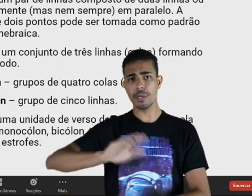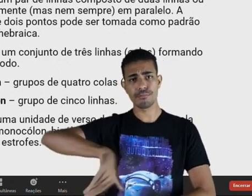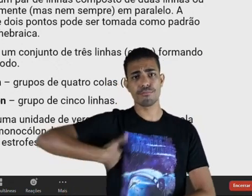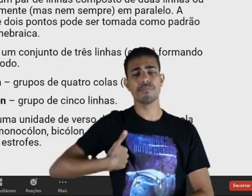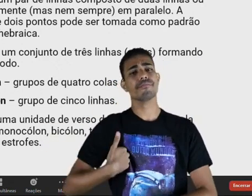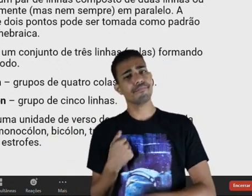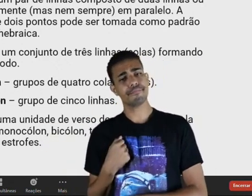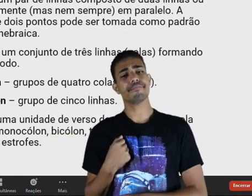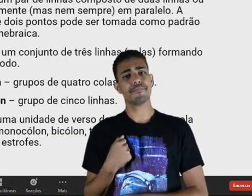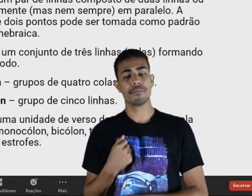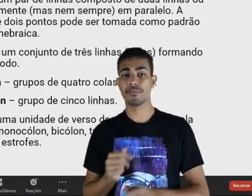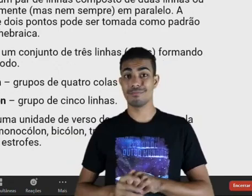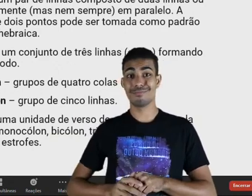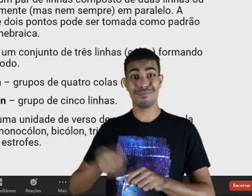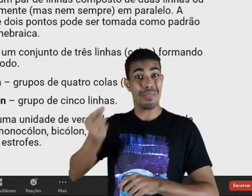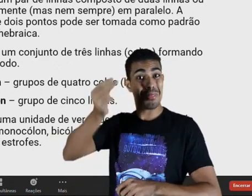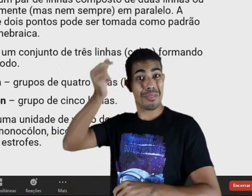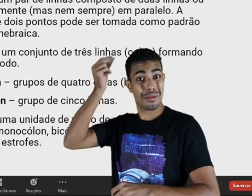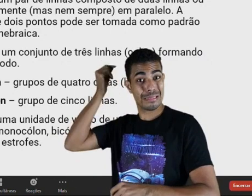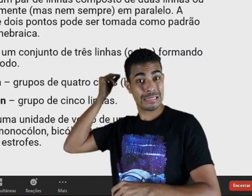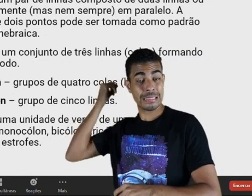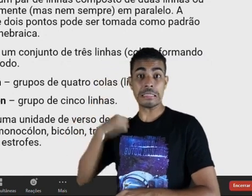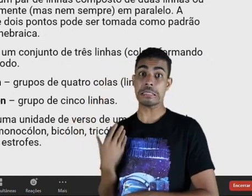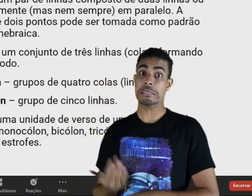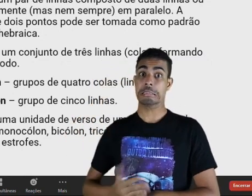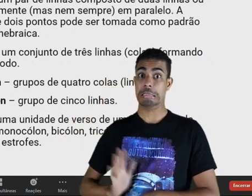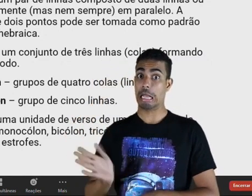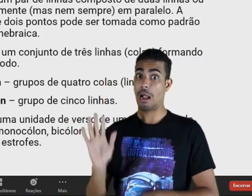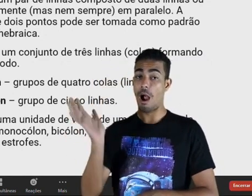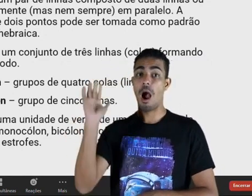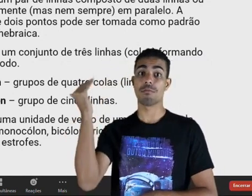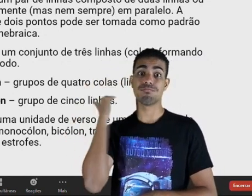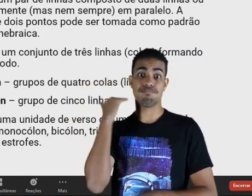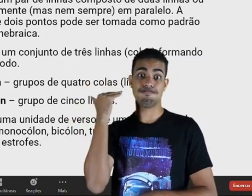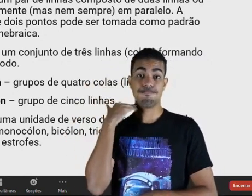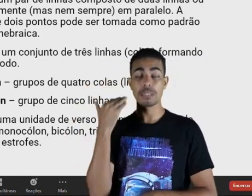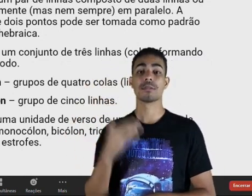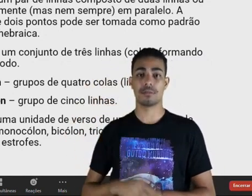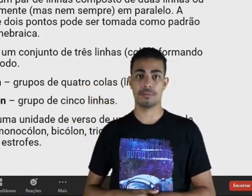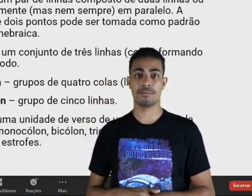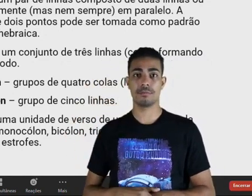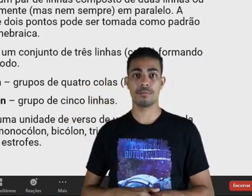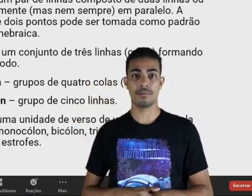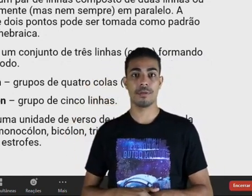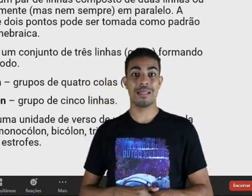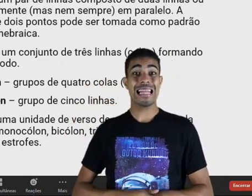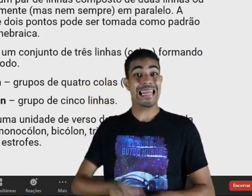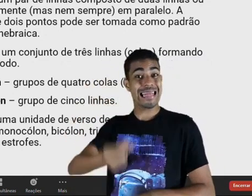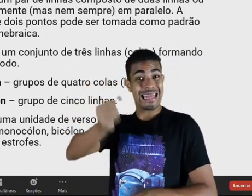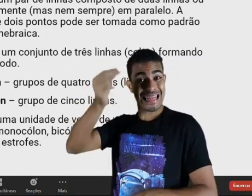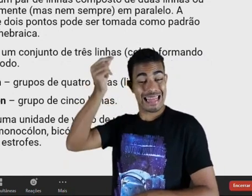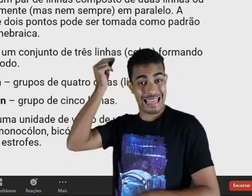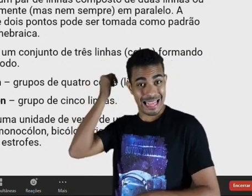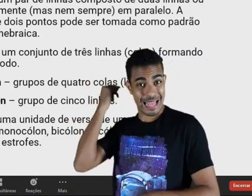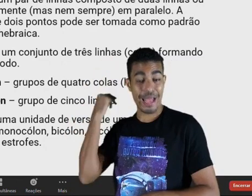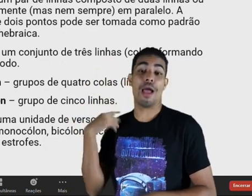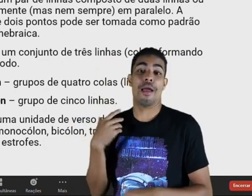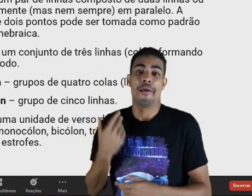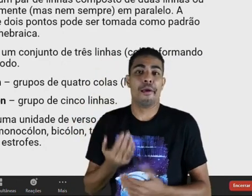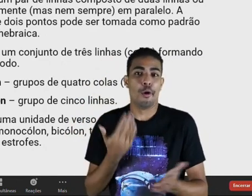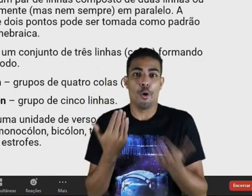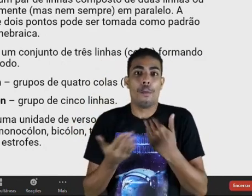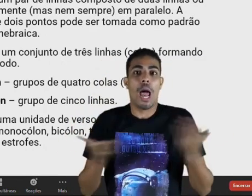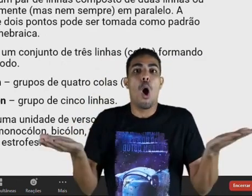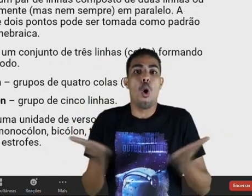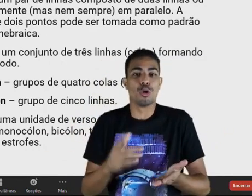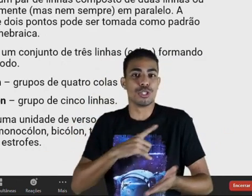era muito caro ter um livro. Ter um livro pessoal era como ter uma Ferrari ou um Porsche. Nem todo mundo